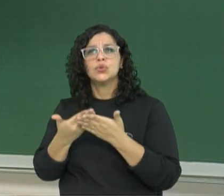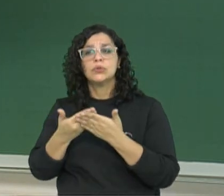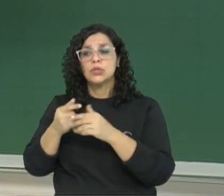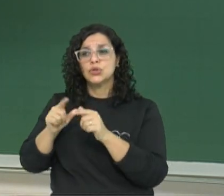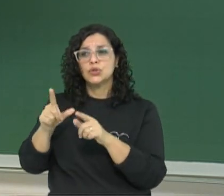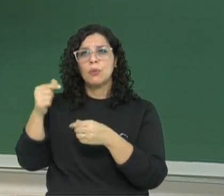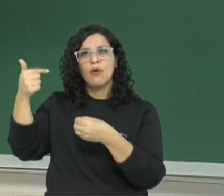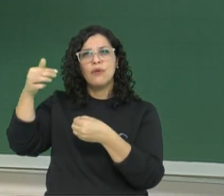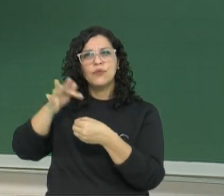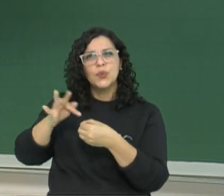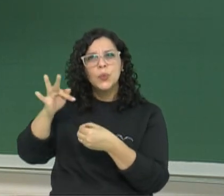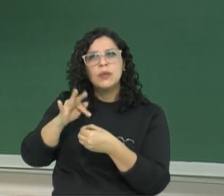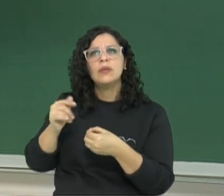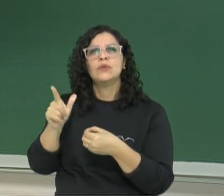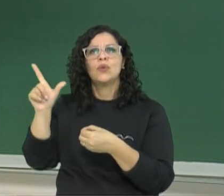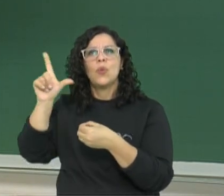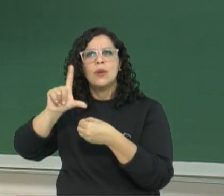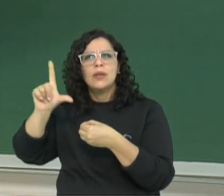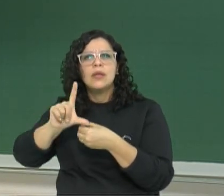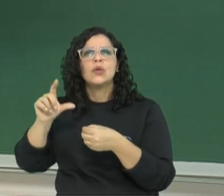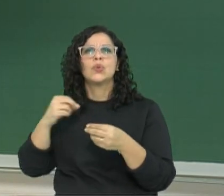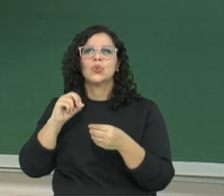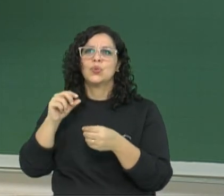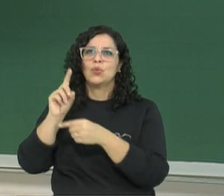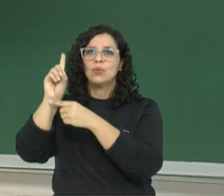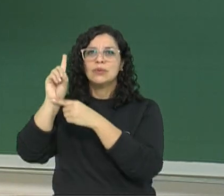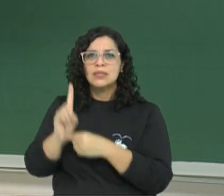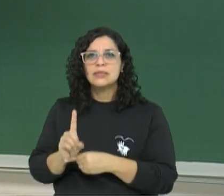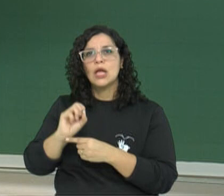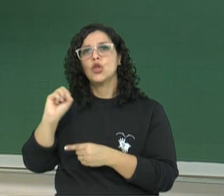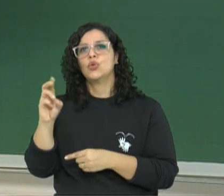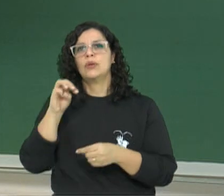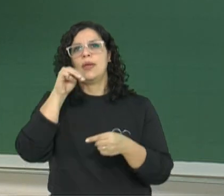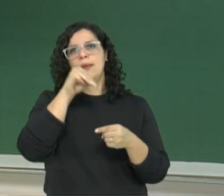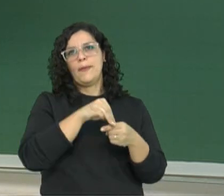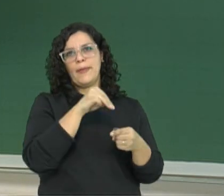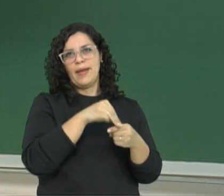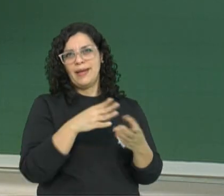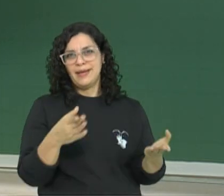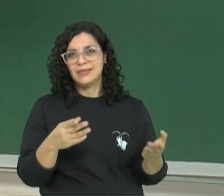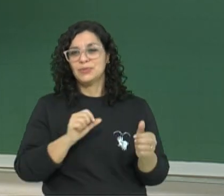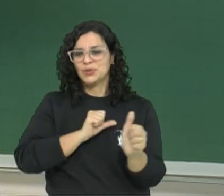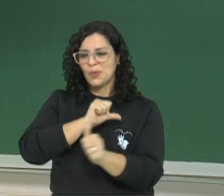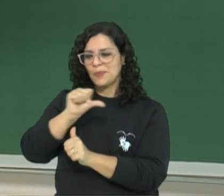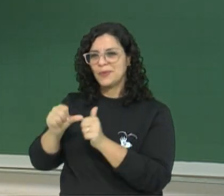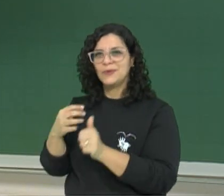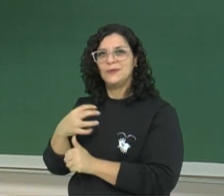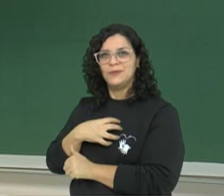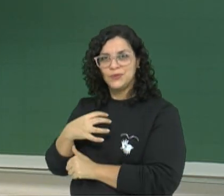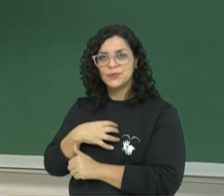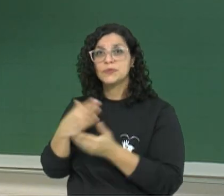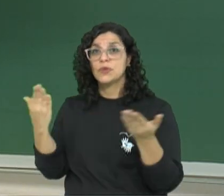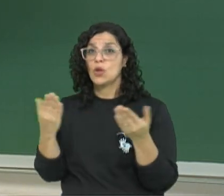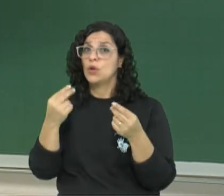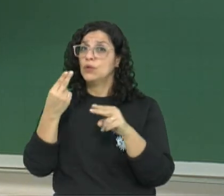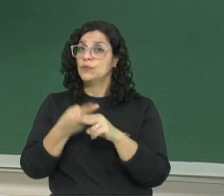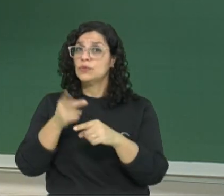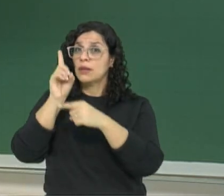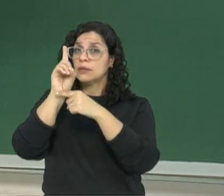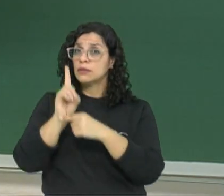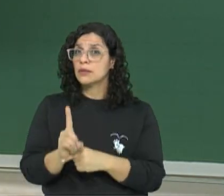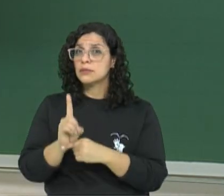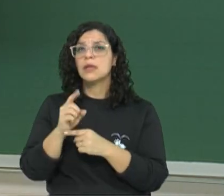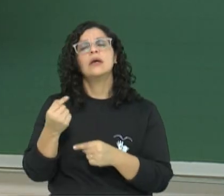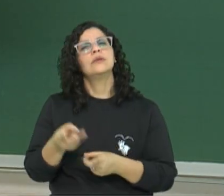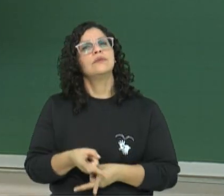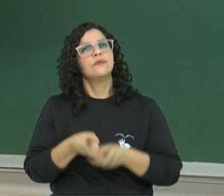líquidos ou fluidos com densidade do que com massa, certo? Então, por isso que eu faço uma certa conversão em cima disso. E utilizando a densidade,